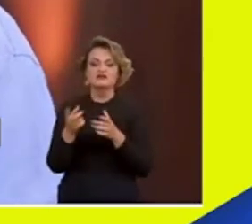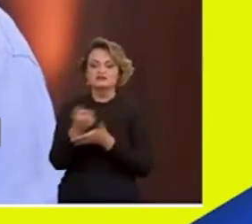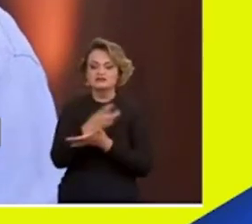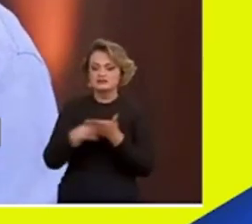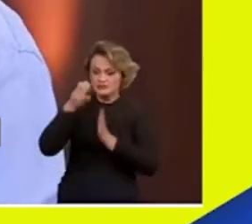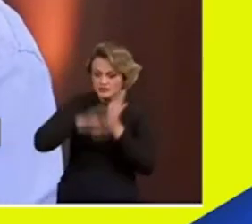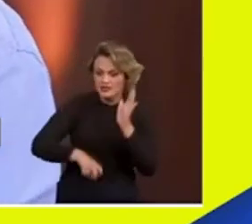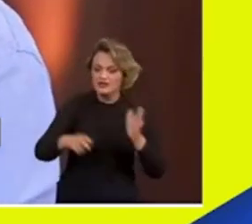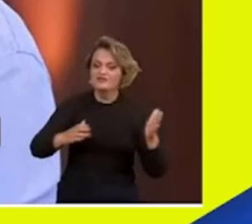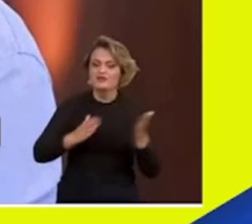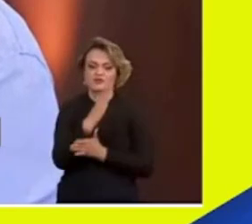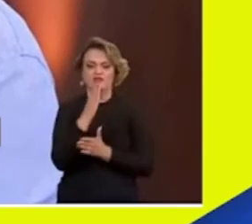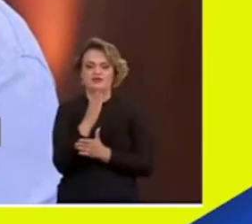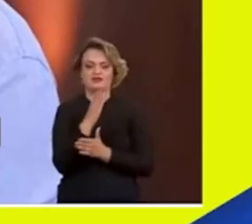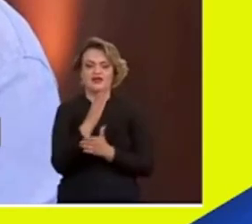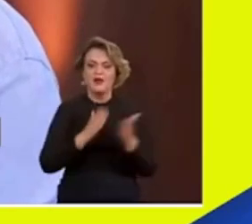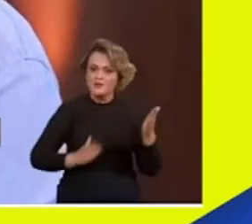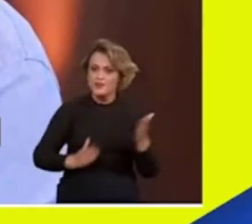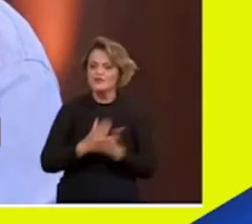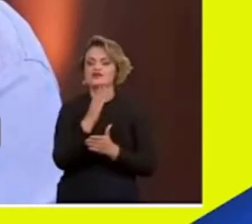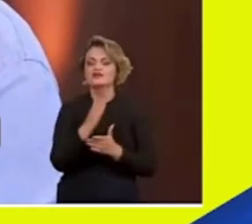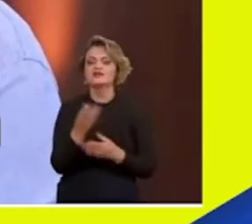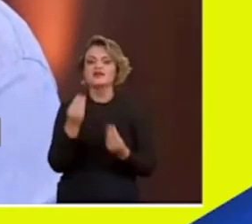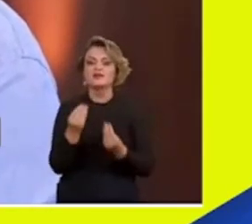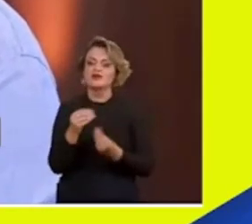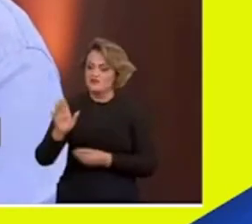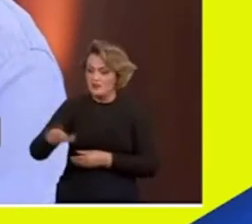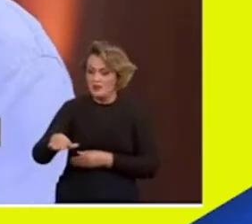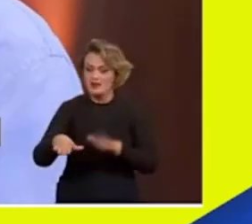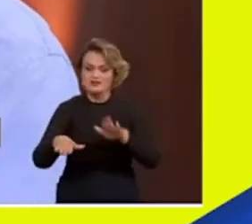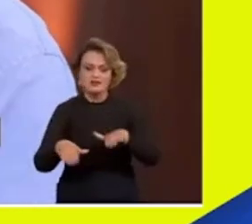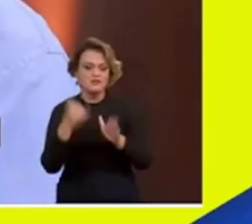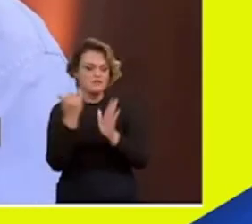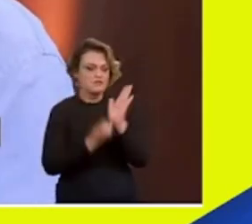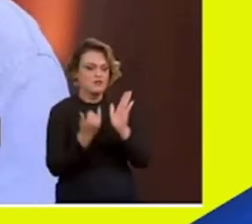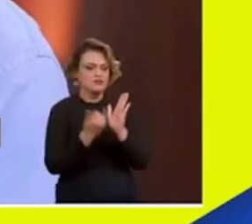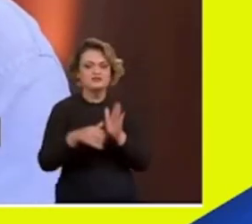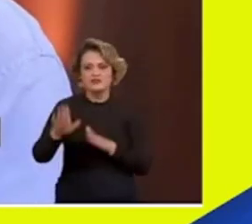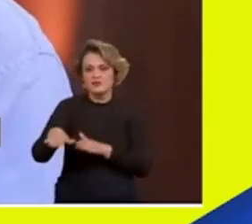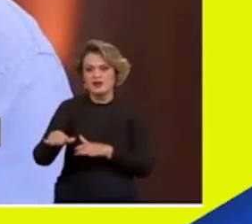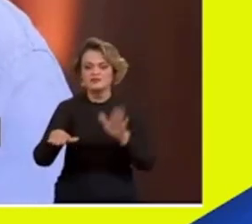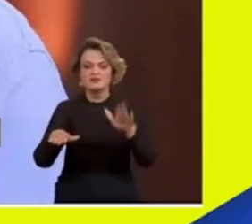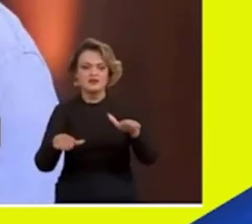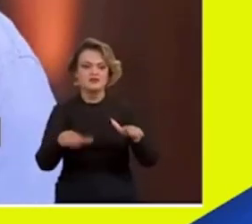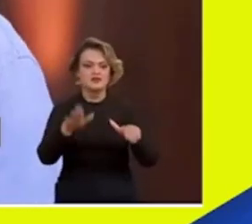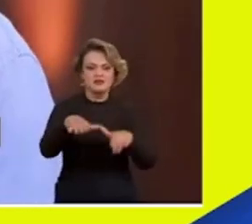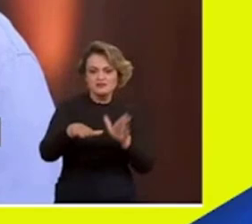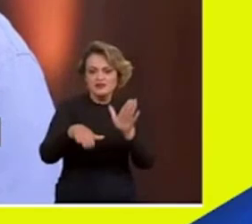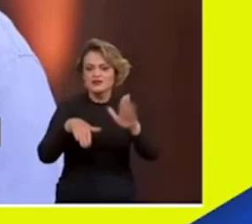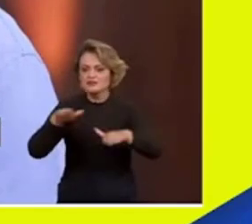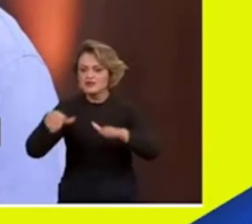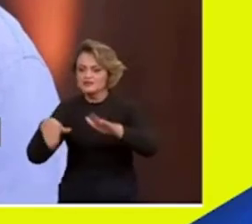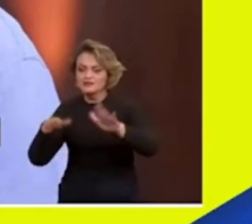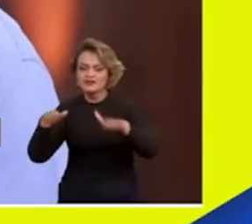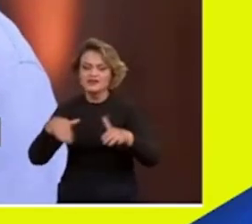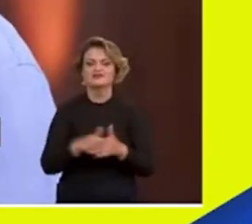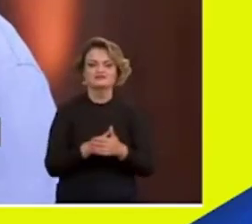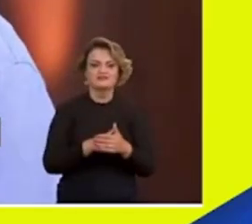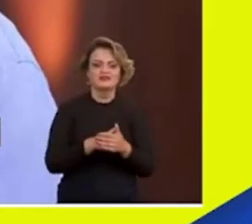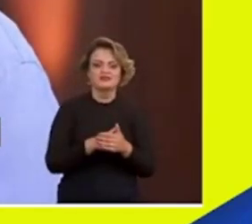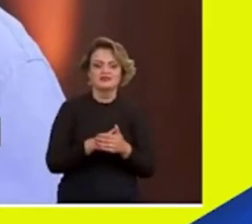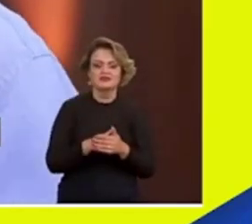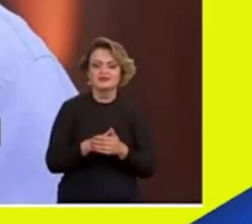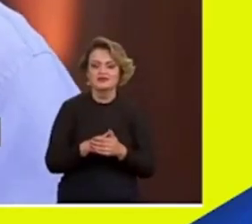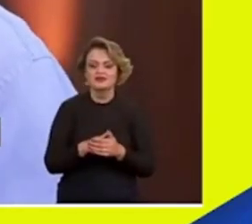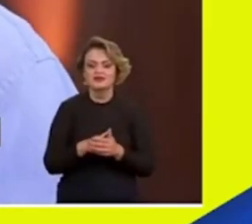objetivo baratear a quantidade de imposto, diminuir, sabe, tipificar com coisas